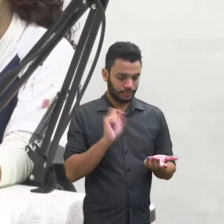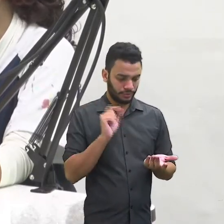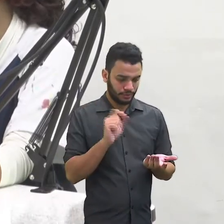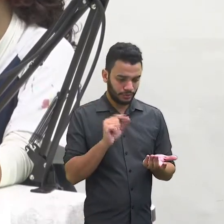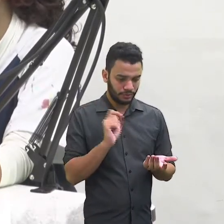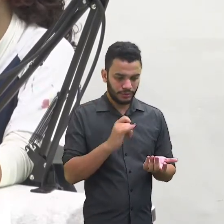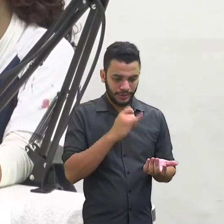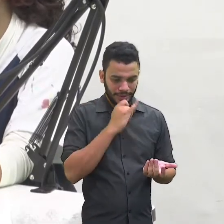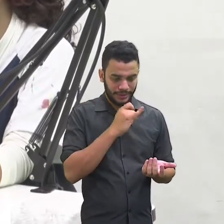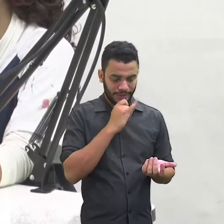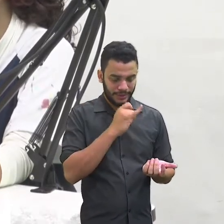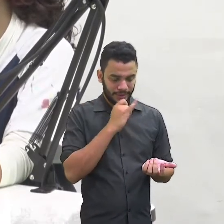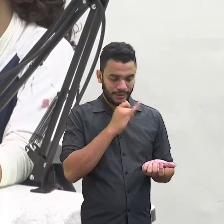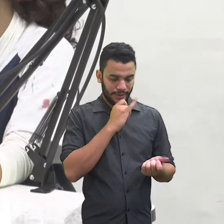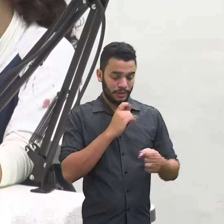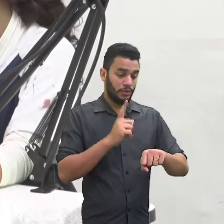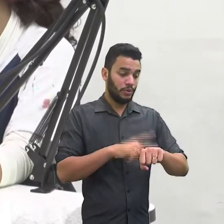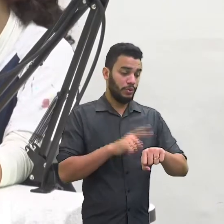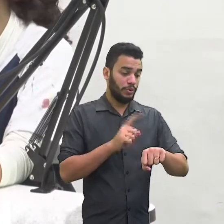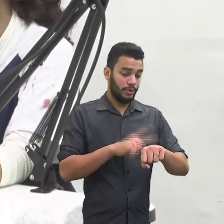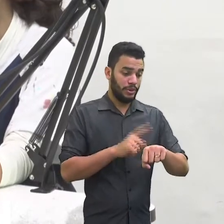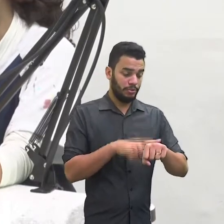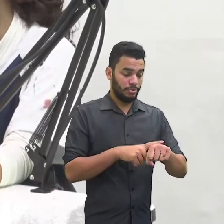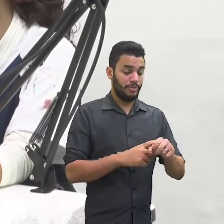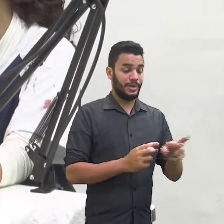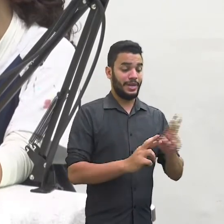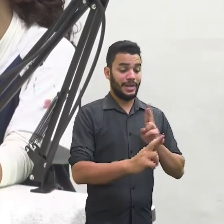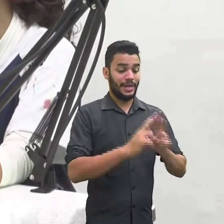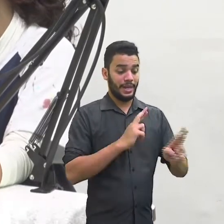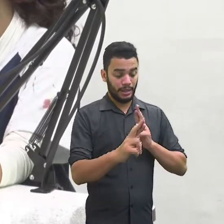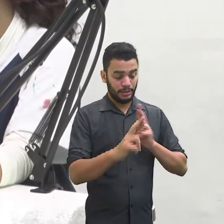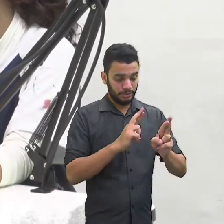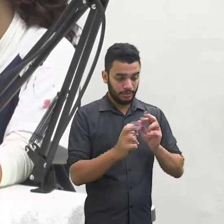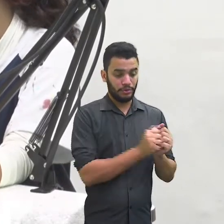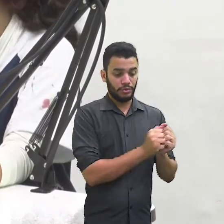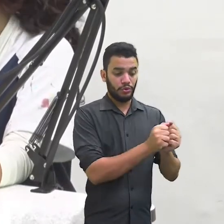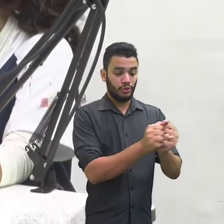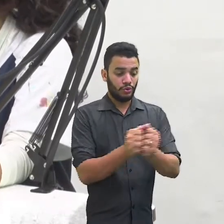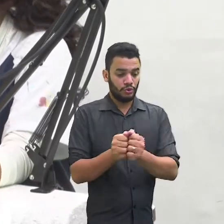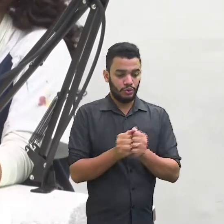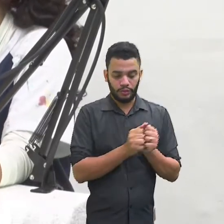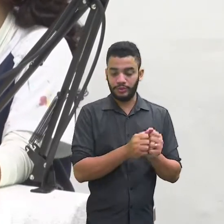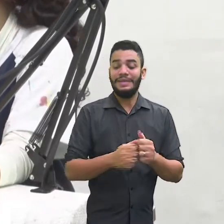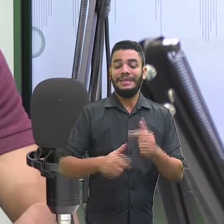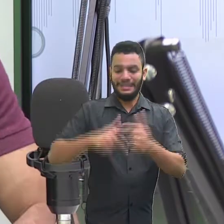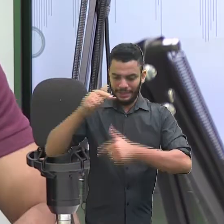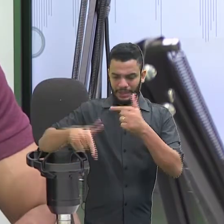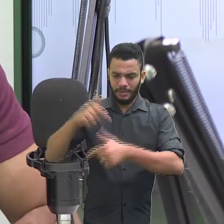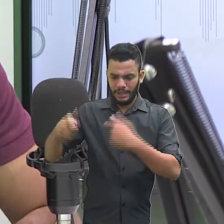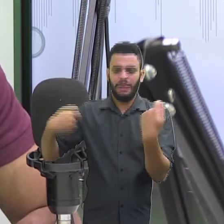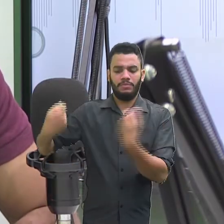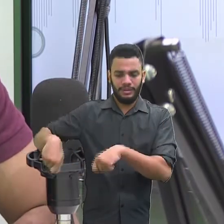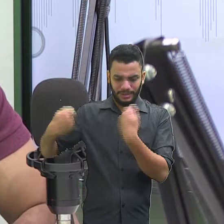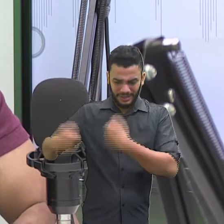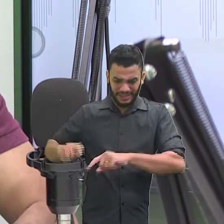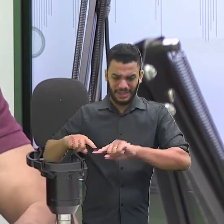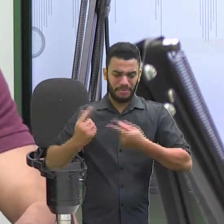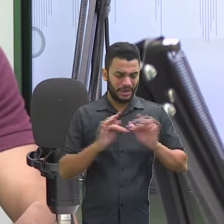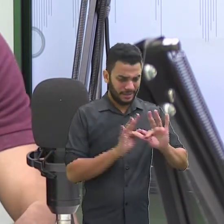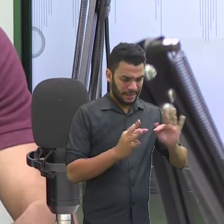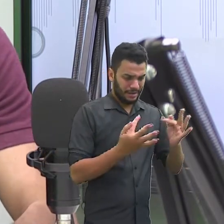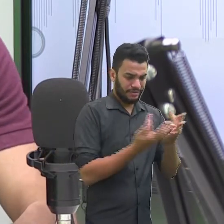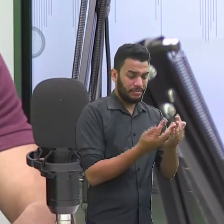essas contradições e como conciliar a vida profissional e a familiar? Perfeito,